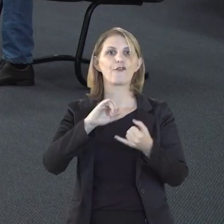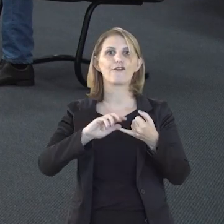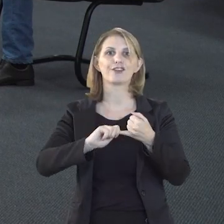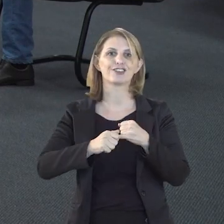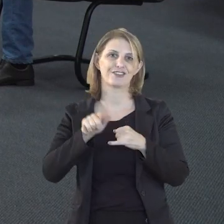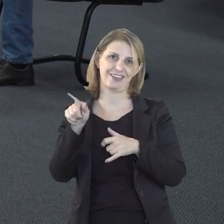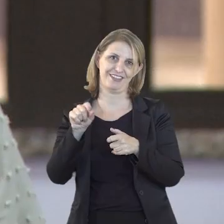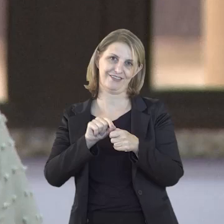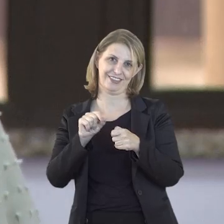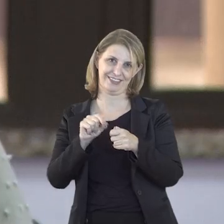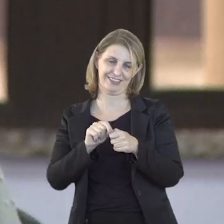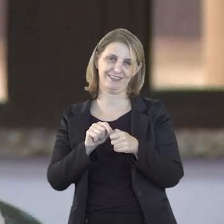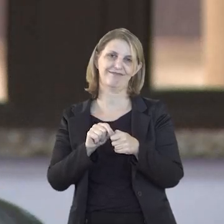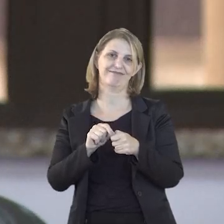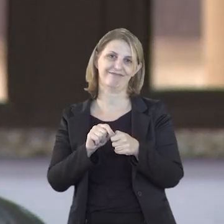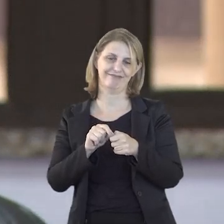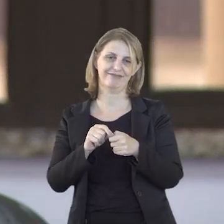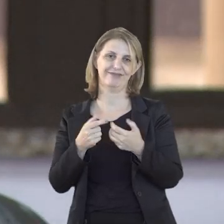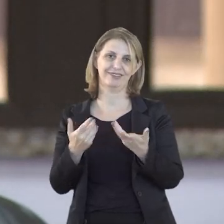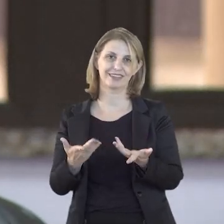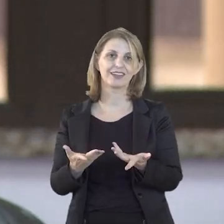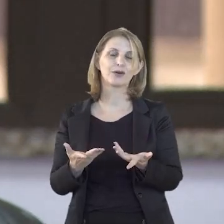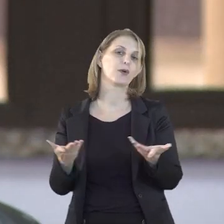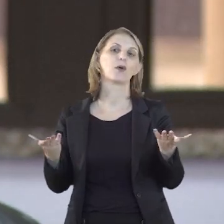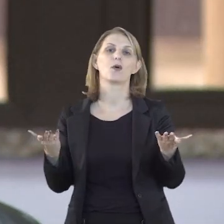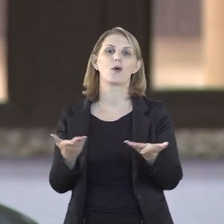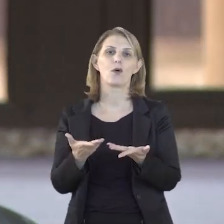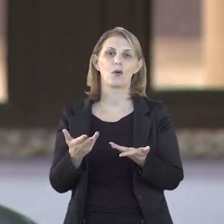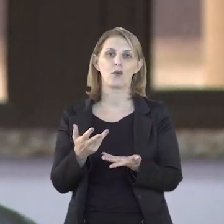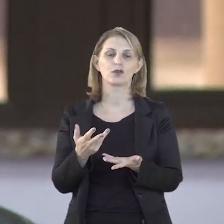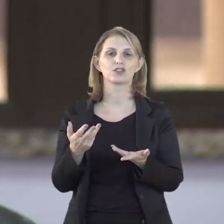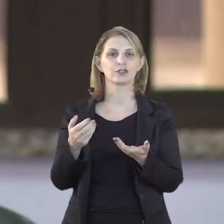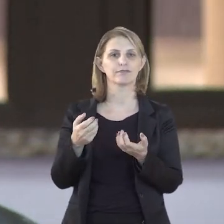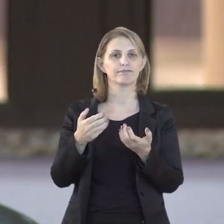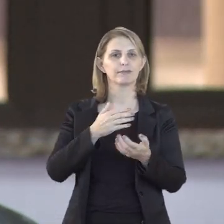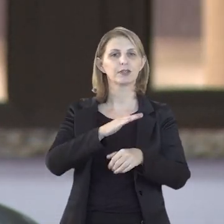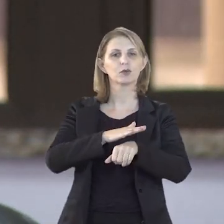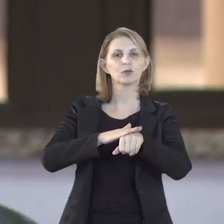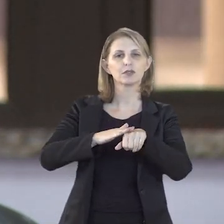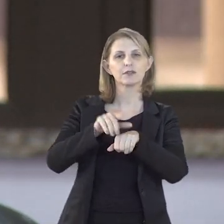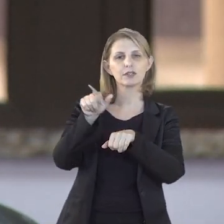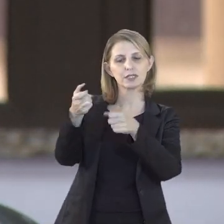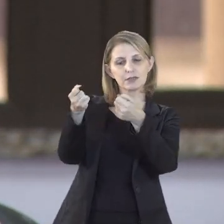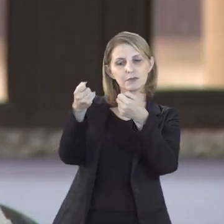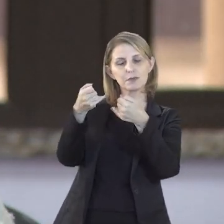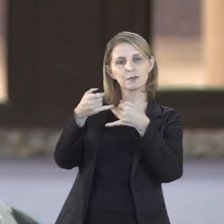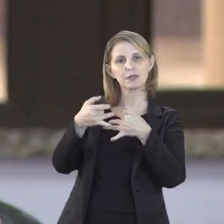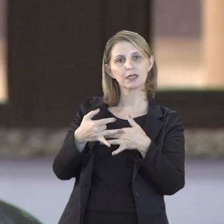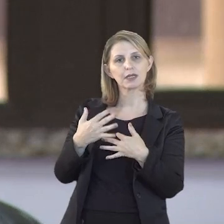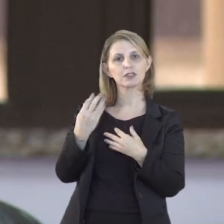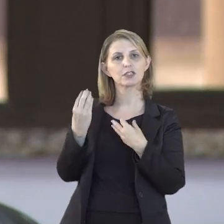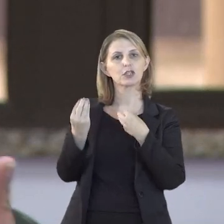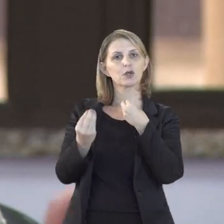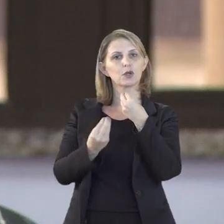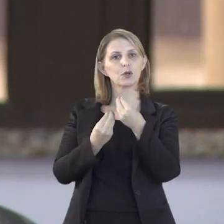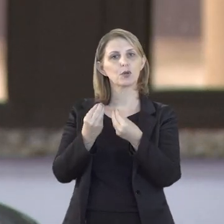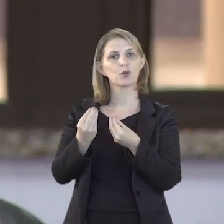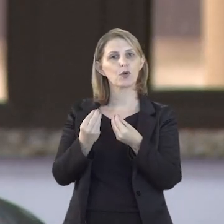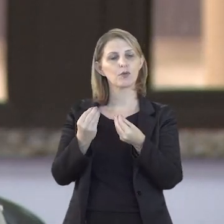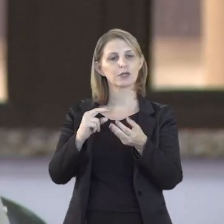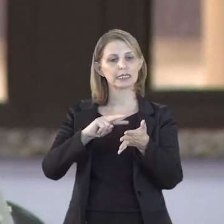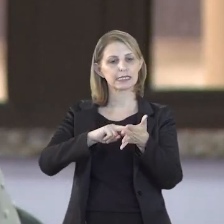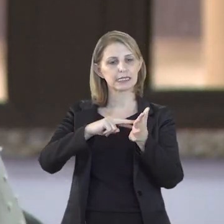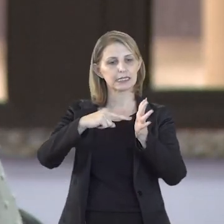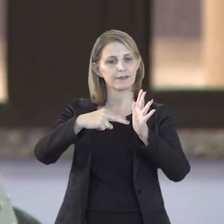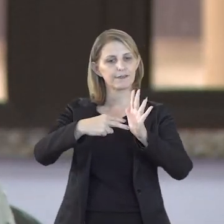eu sinto o cheiro do feijão dela já, né? Então, assim, isso é muito conectado em mim também. Então, hoje, Rúbia, a gente gostaria que você falasse